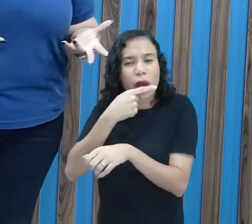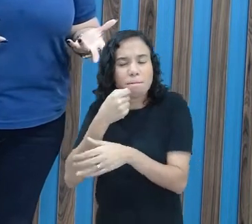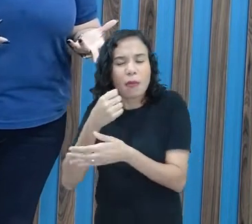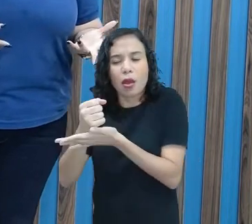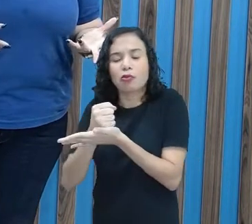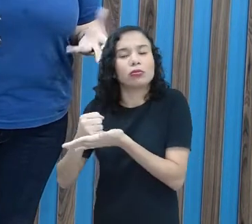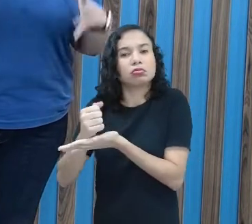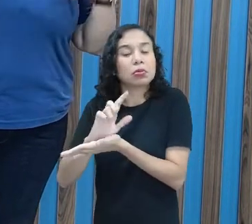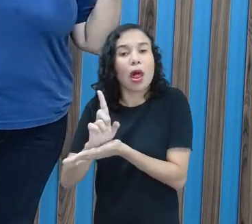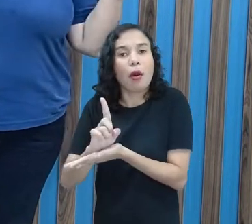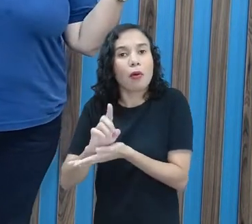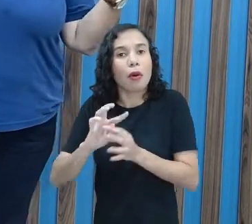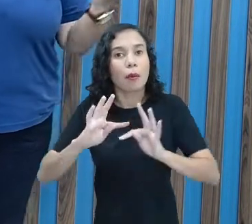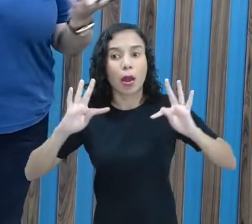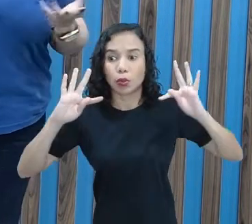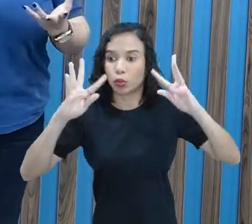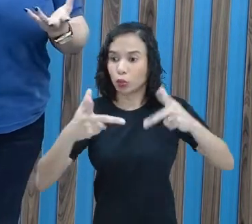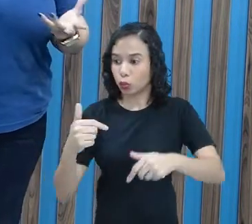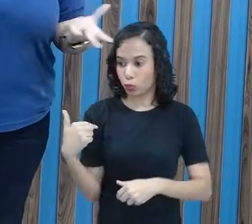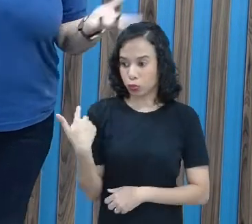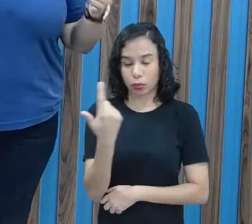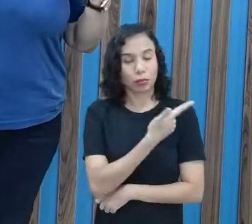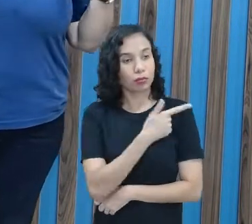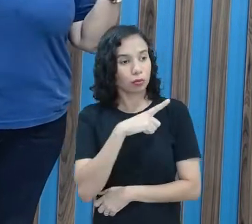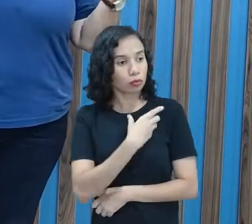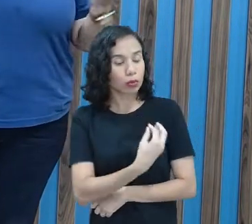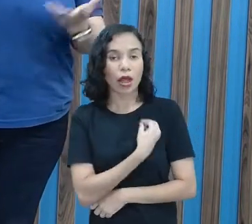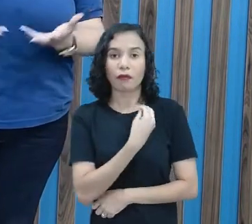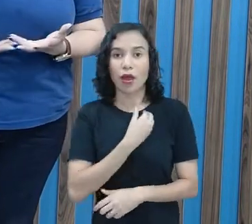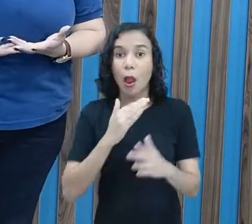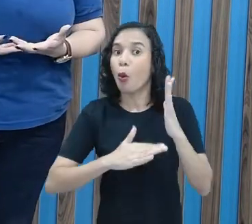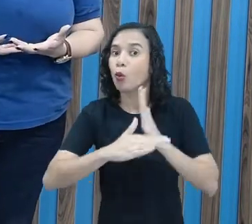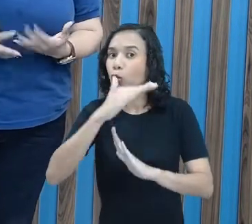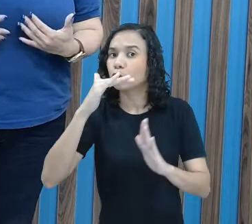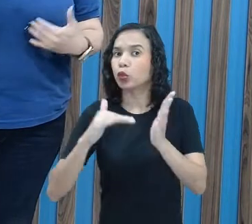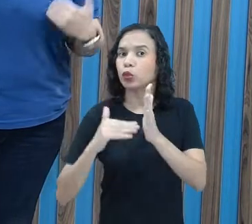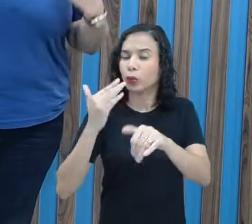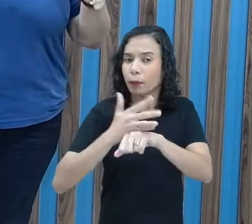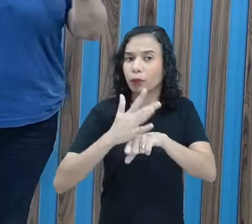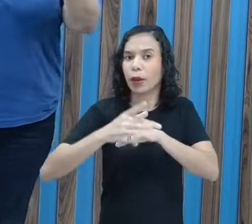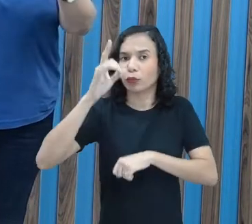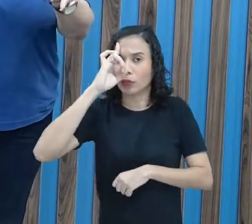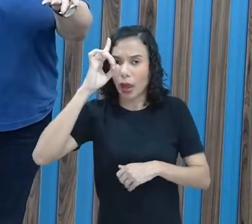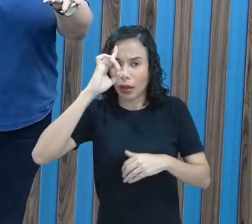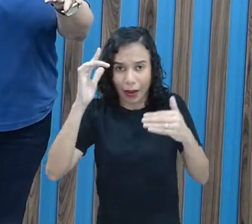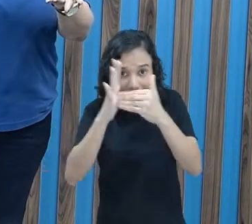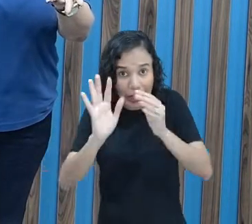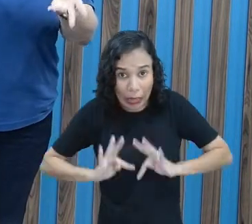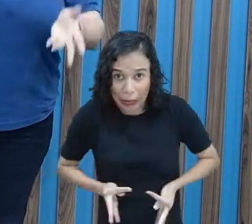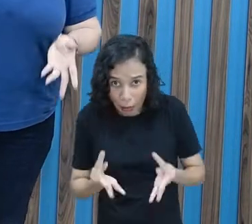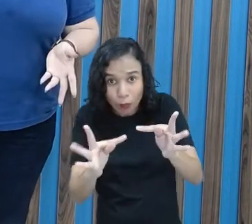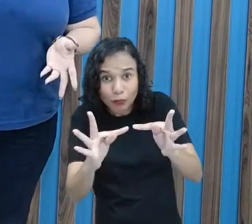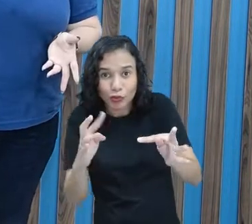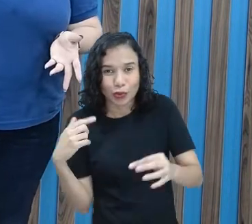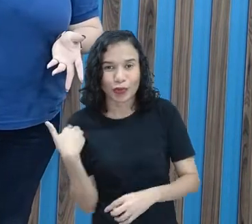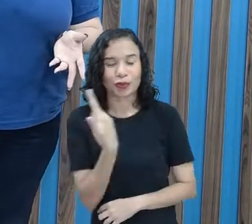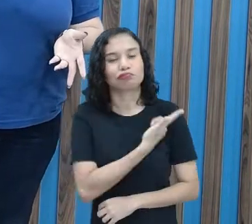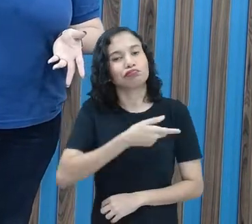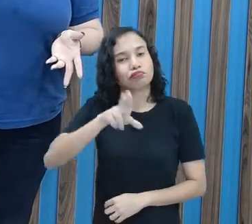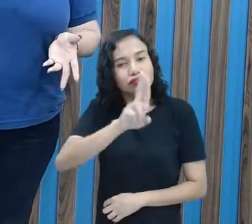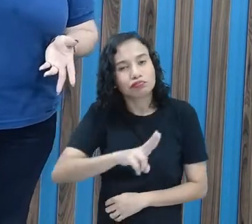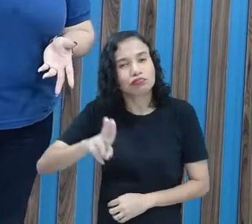tudo mais, mas tudo que a gente tem, né, no nosso entorno aqui, até a tecnologia que nos